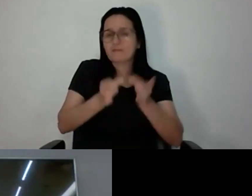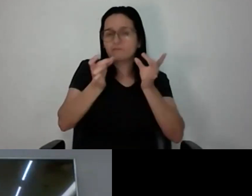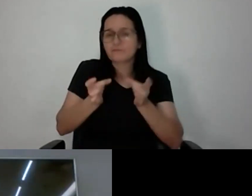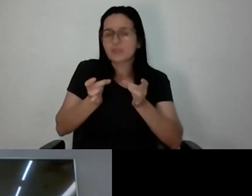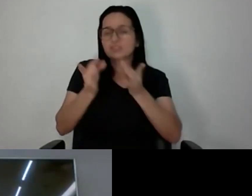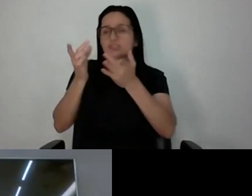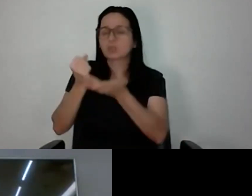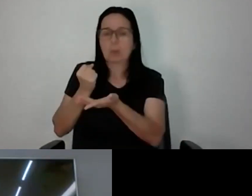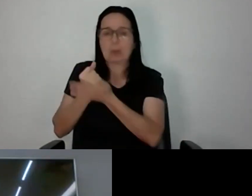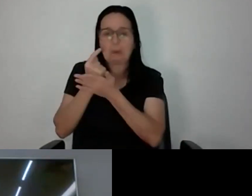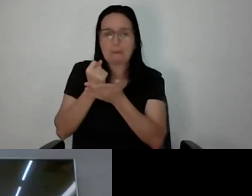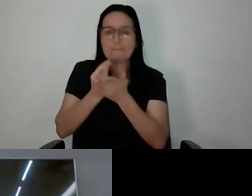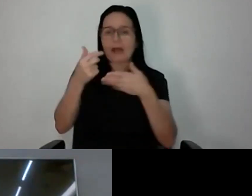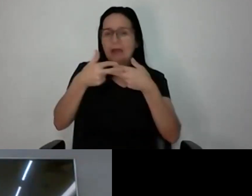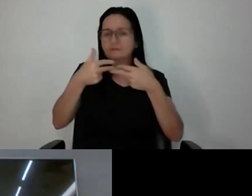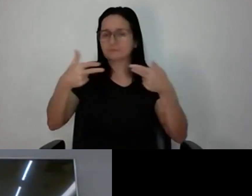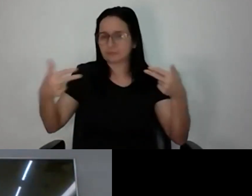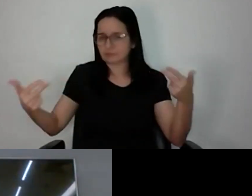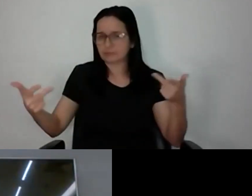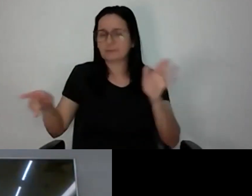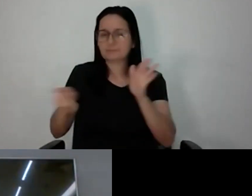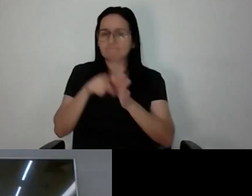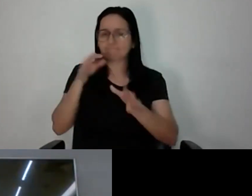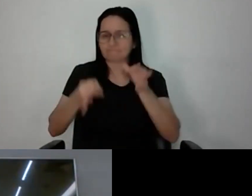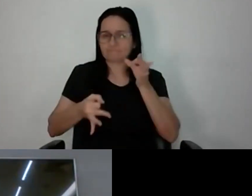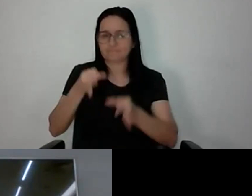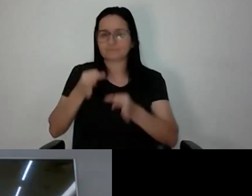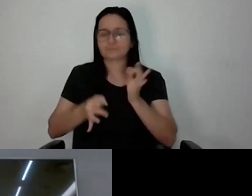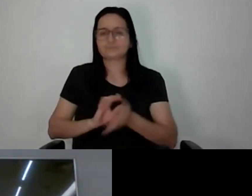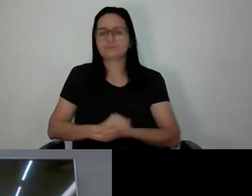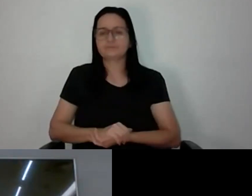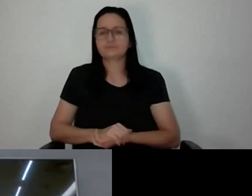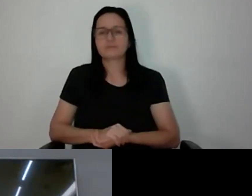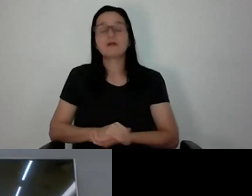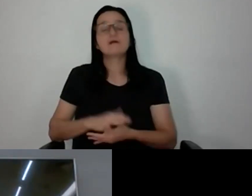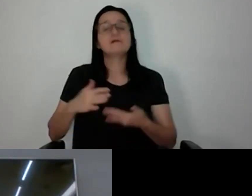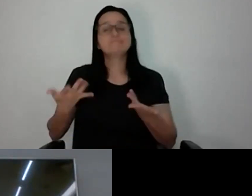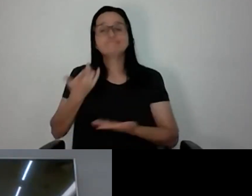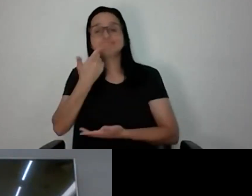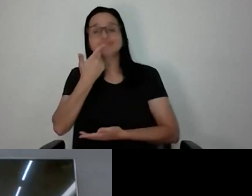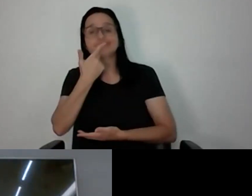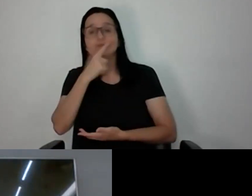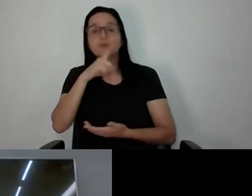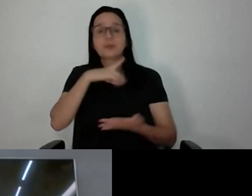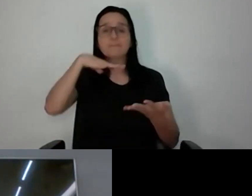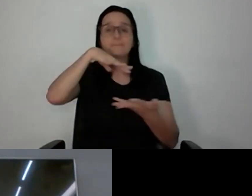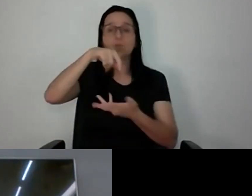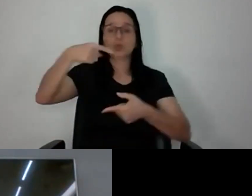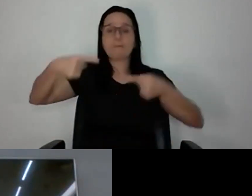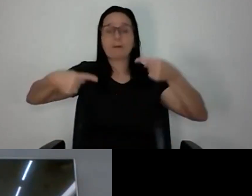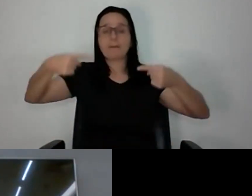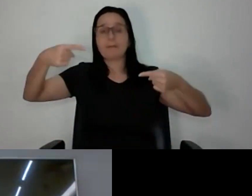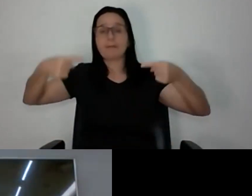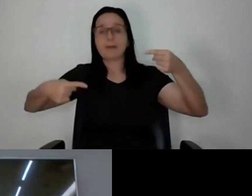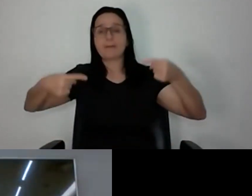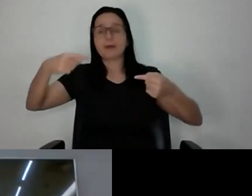jurídicas nesse marketplace que a gente construiu. O Global Legal Hackathon, ele é uma competição internacional que acontece simultaneamente